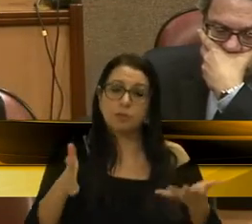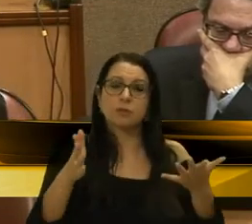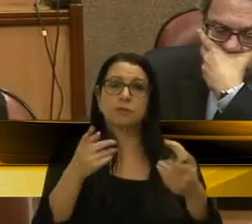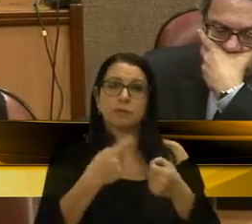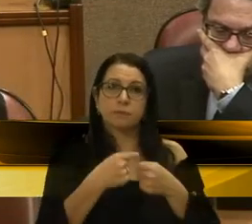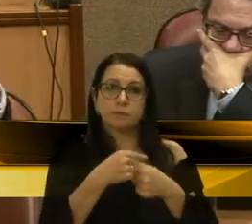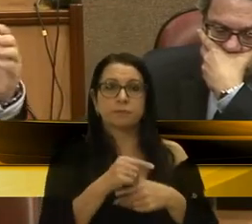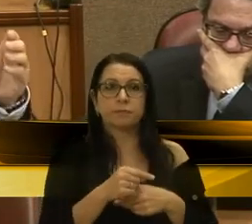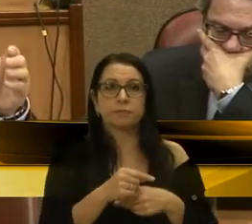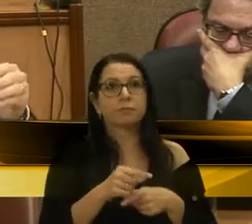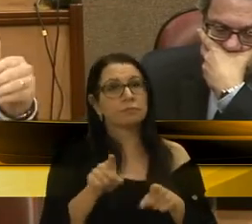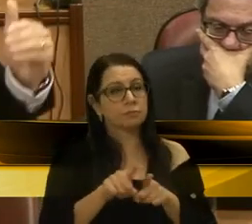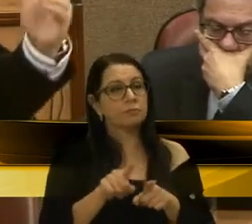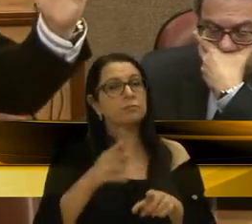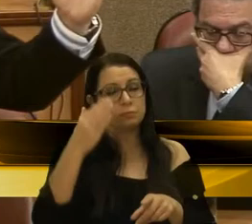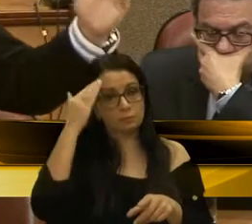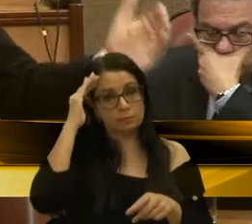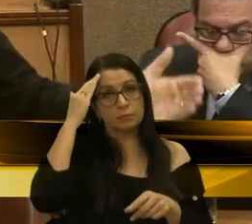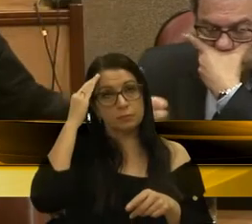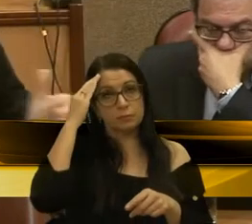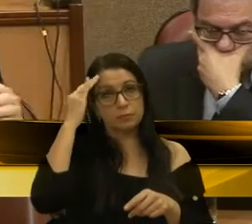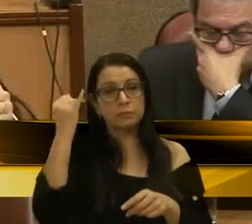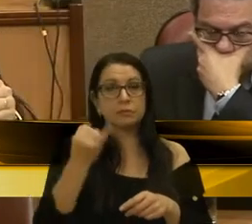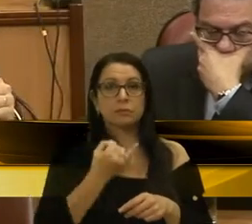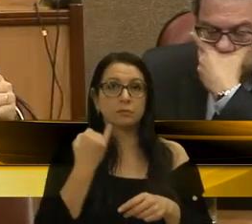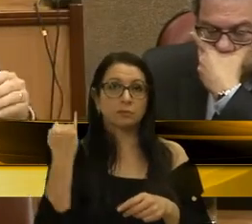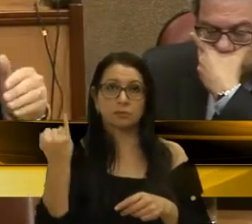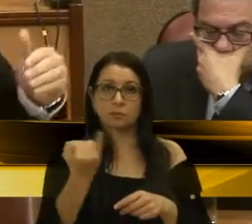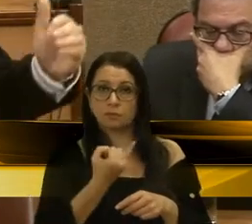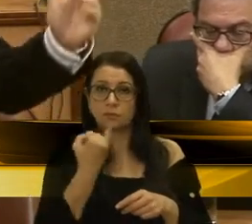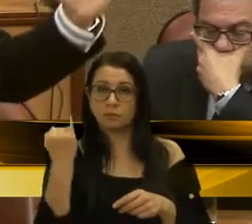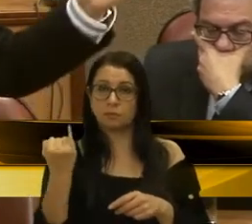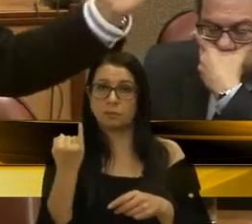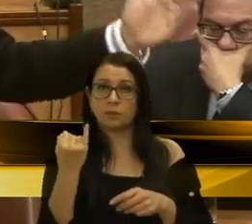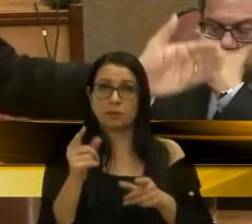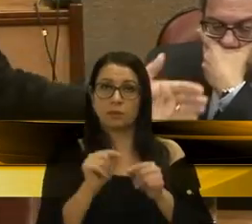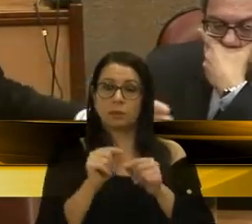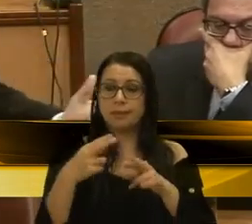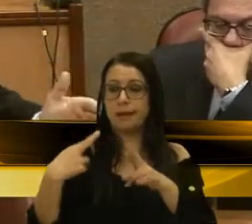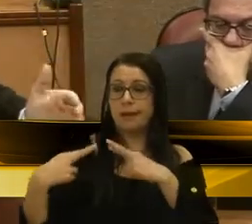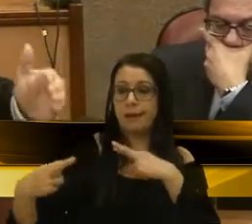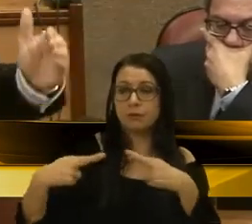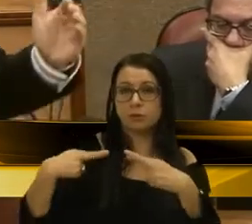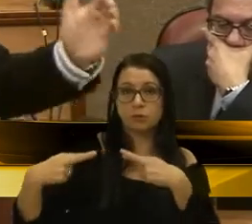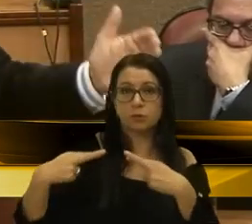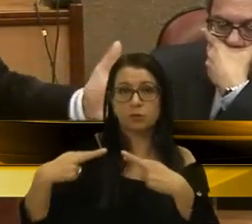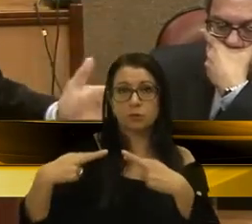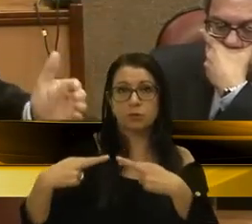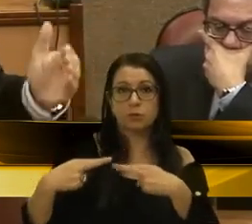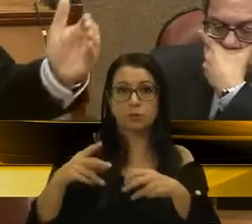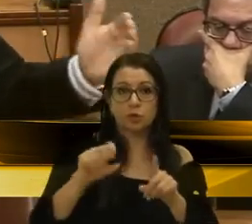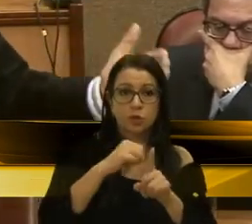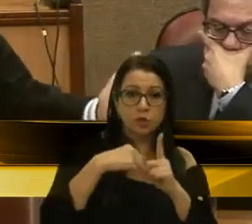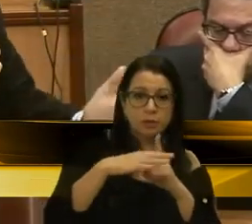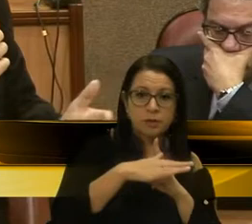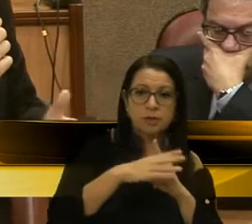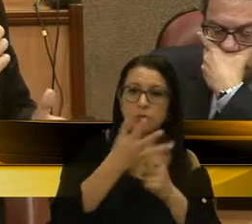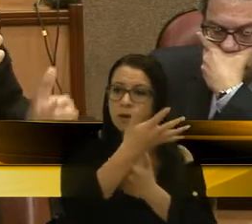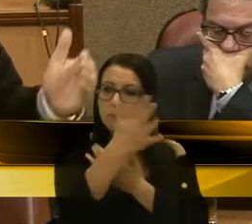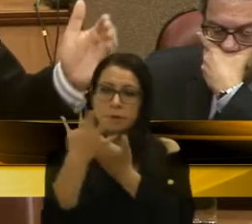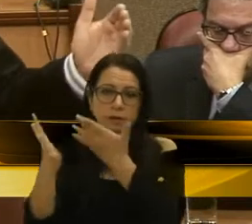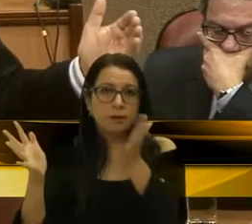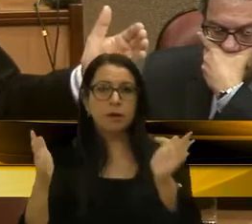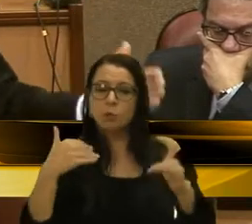dela, mas entendo, sim, como de vital importância para estabelecer relações, tanto no campo social quanto ambiental,